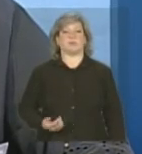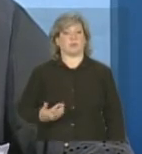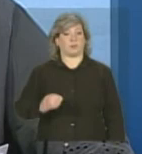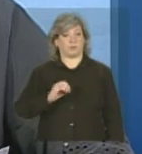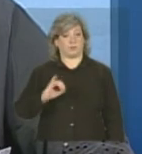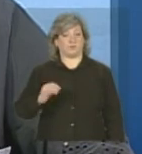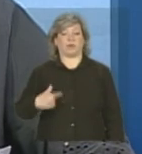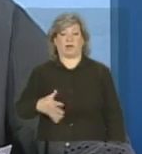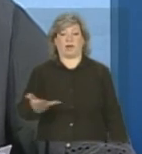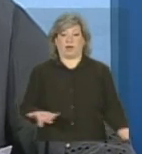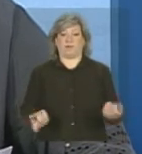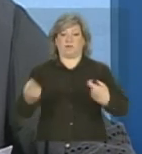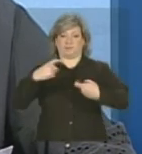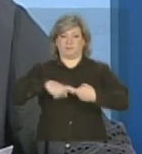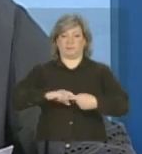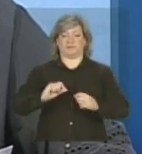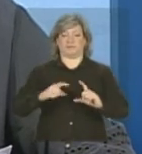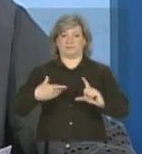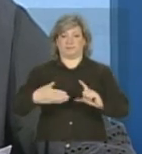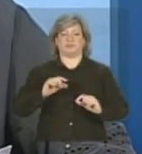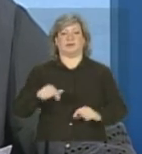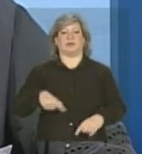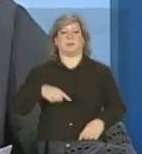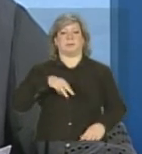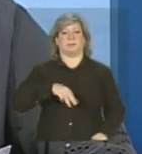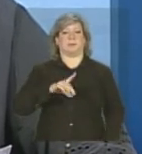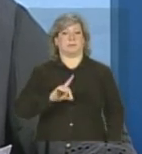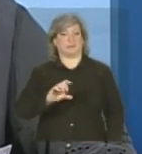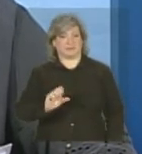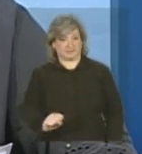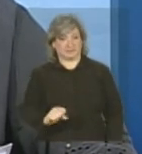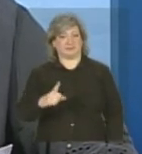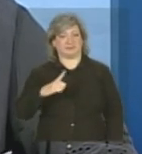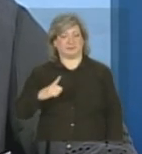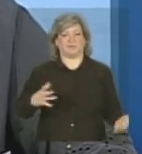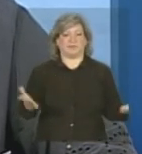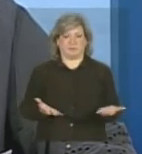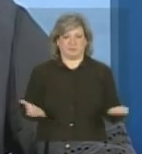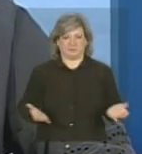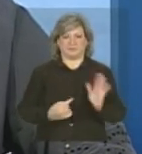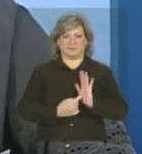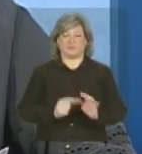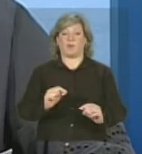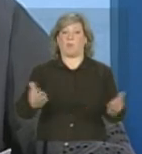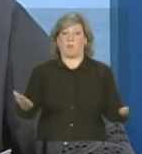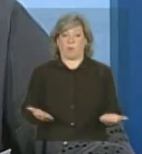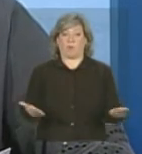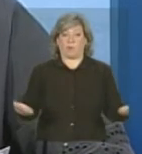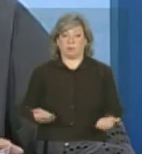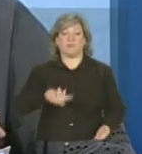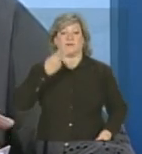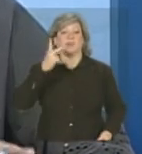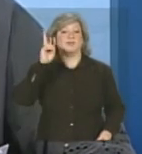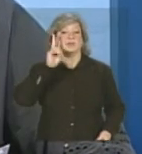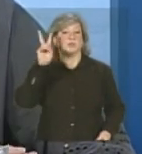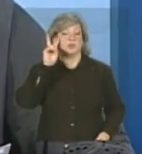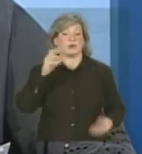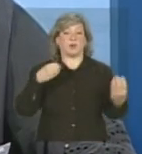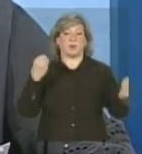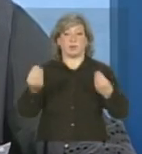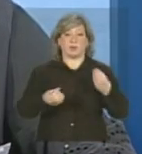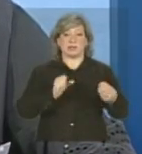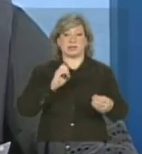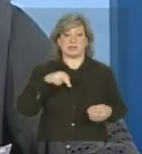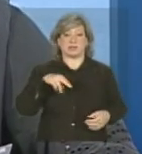Olá, estamos de volta com a teleconferência do Ministério do Desenvolvimento Social e Combate à Fome. Hoje falamos sobre o Censo do